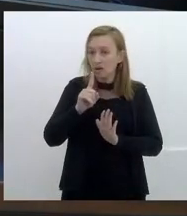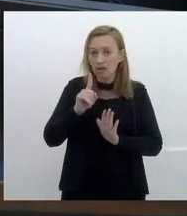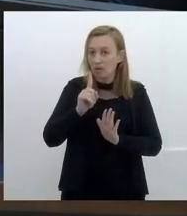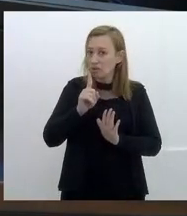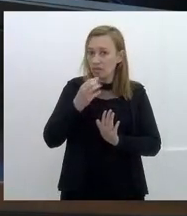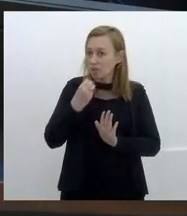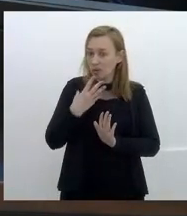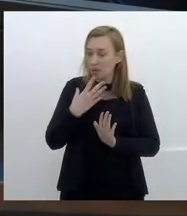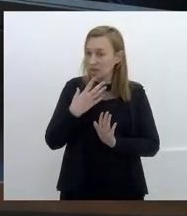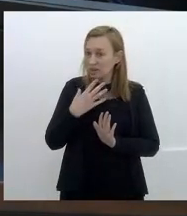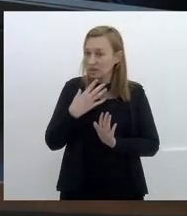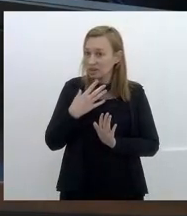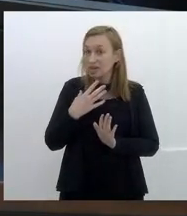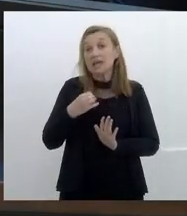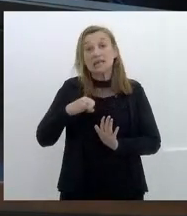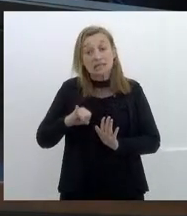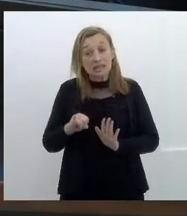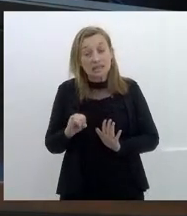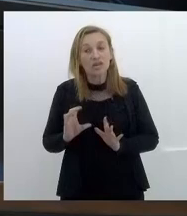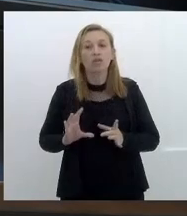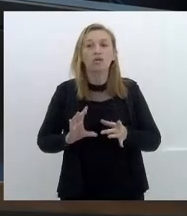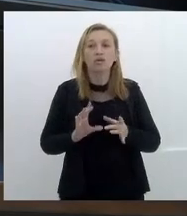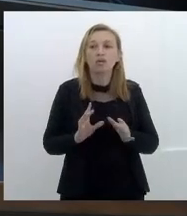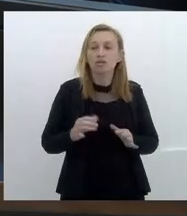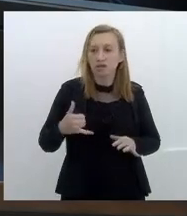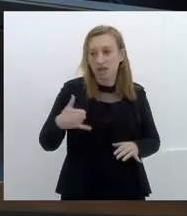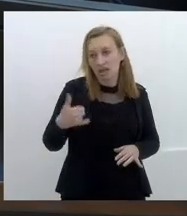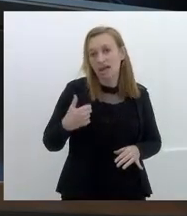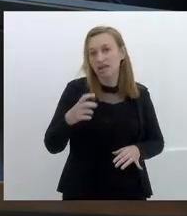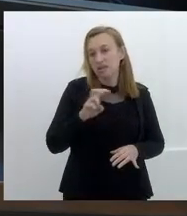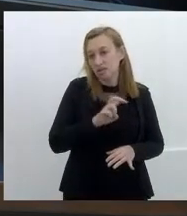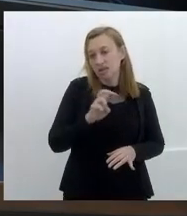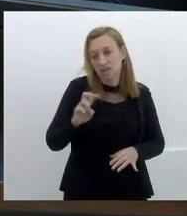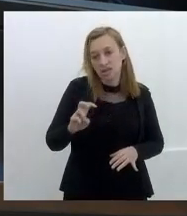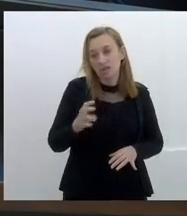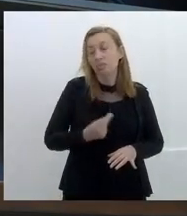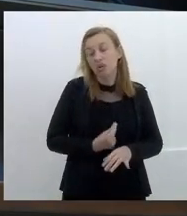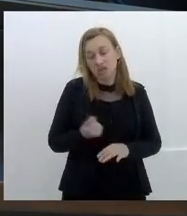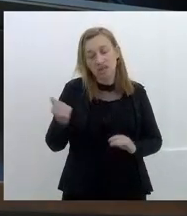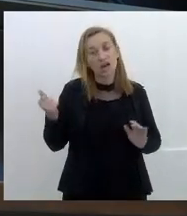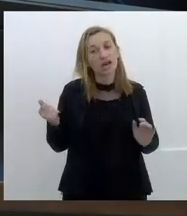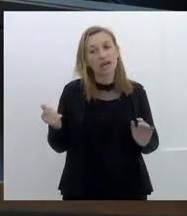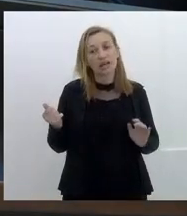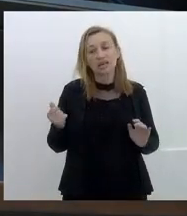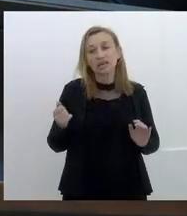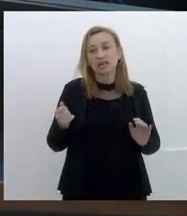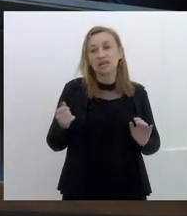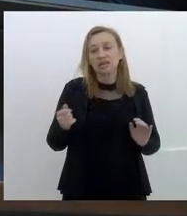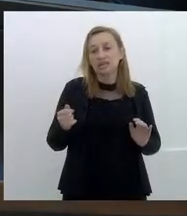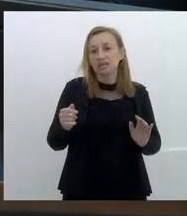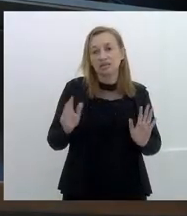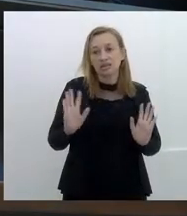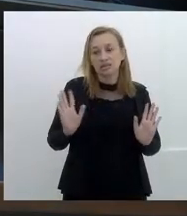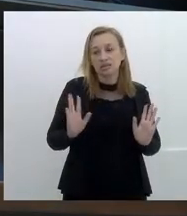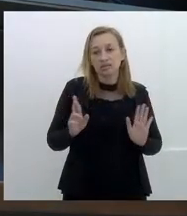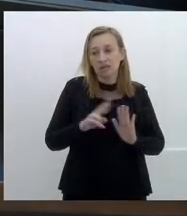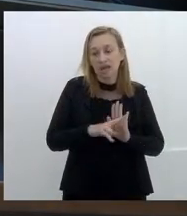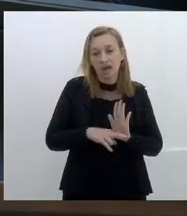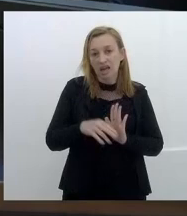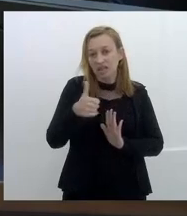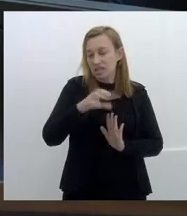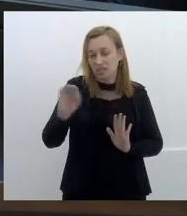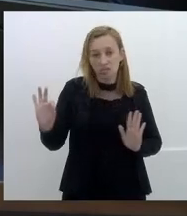adequada seria se eu completar 55 anos eu posso sair sem coisa sem essa regra de condição de 100